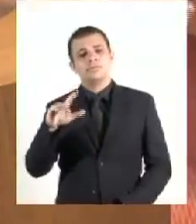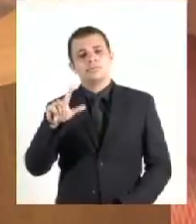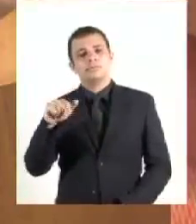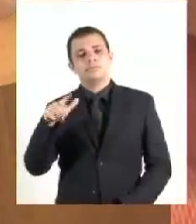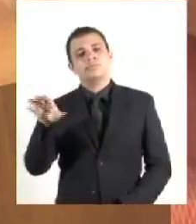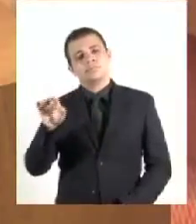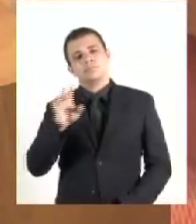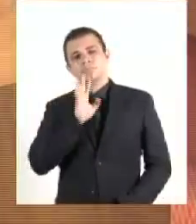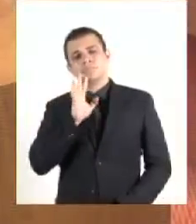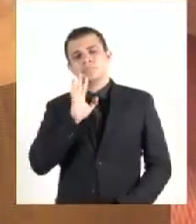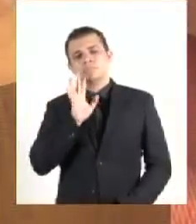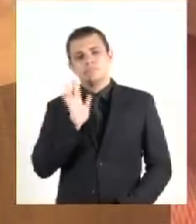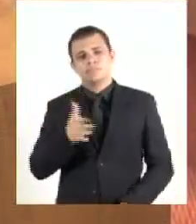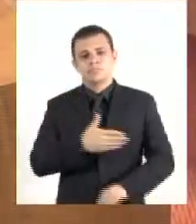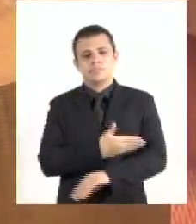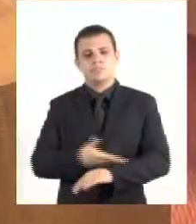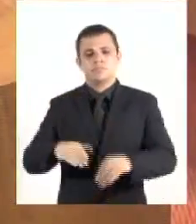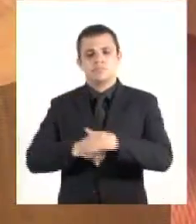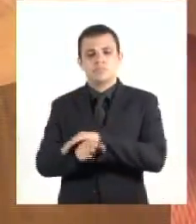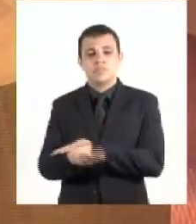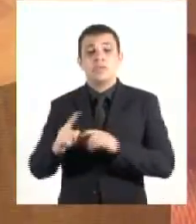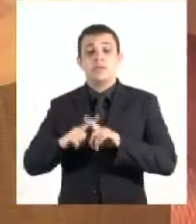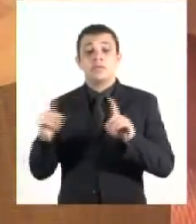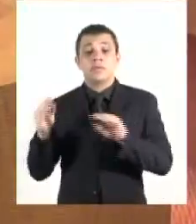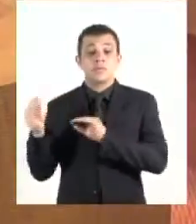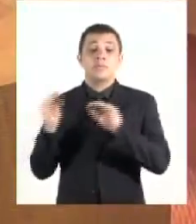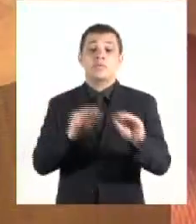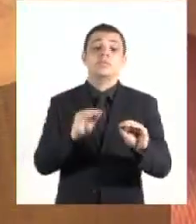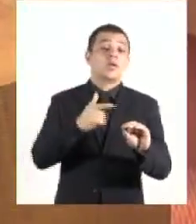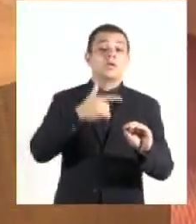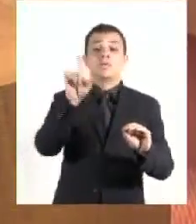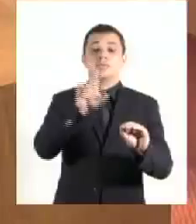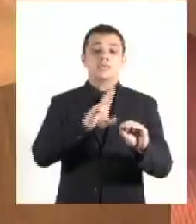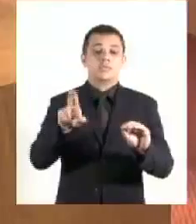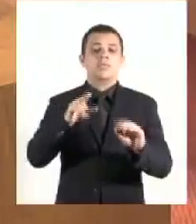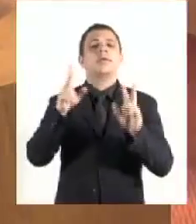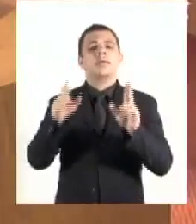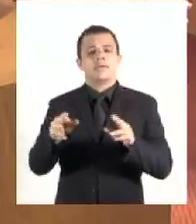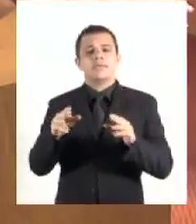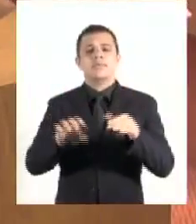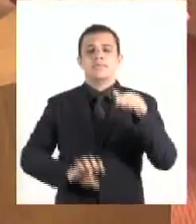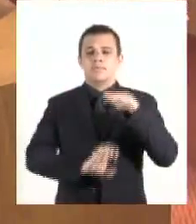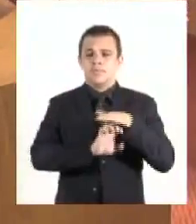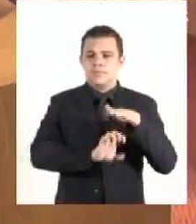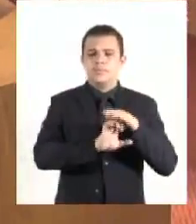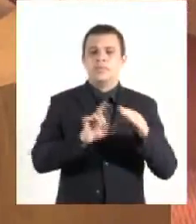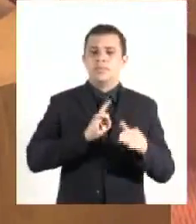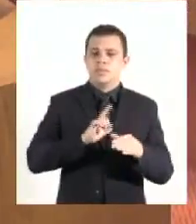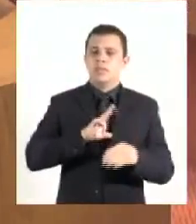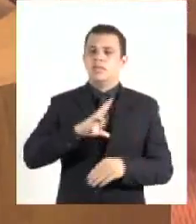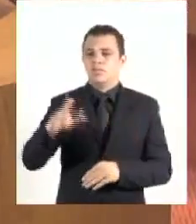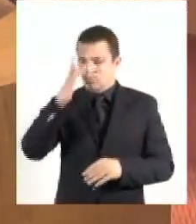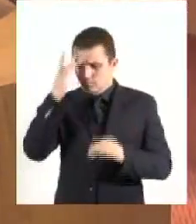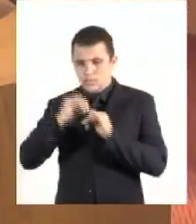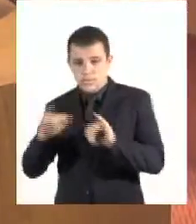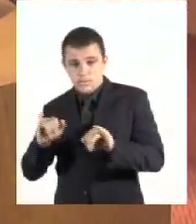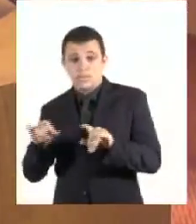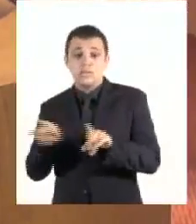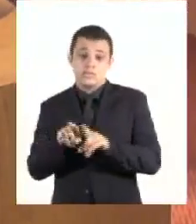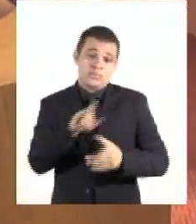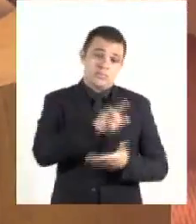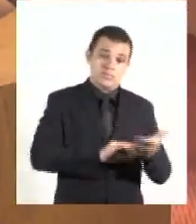tirar, mas o nome, vamos falar assim, a pessoa jurídica, o nome do estádio, eu acho, por justiça,